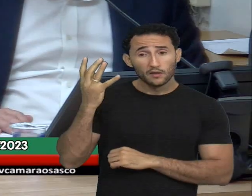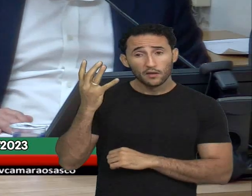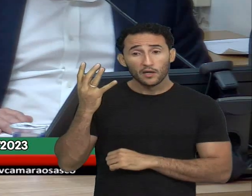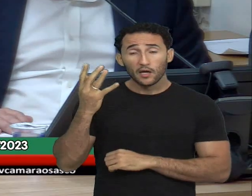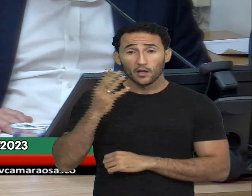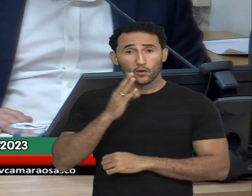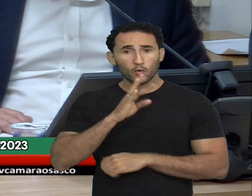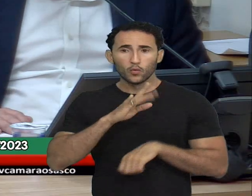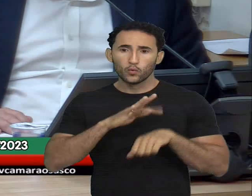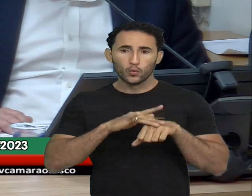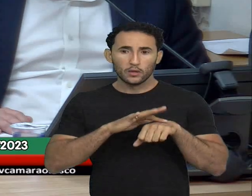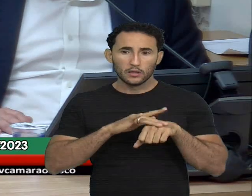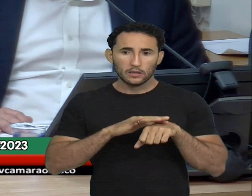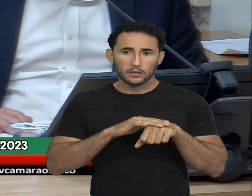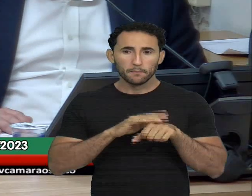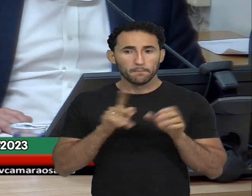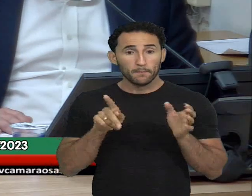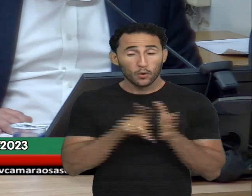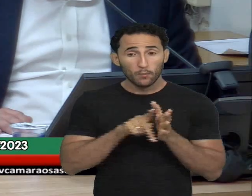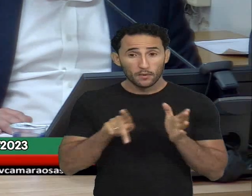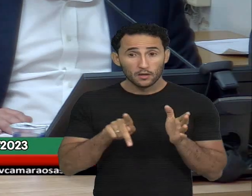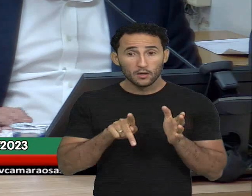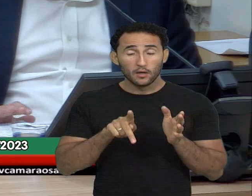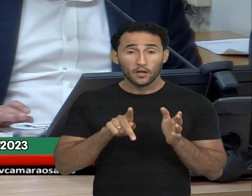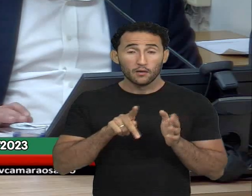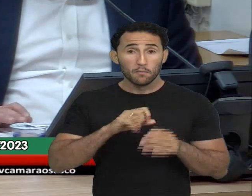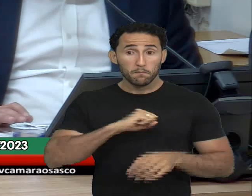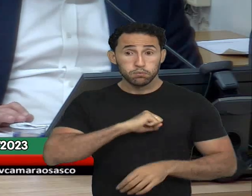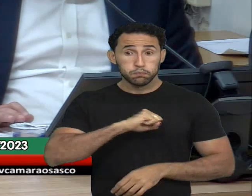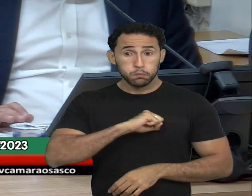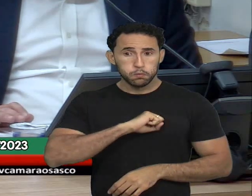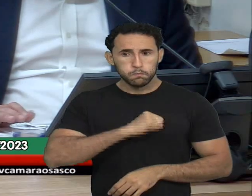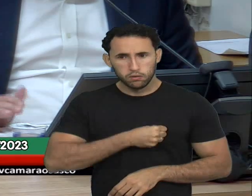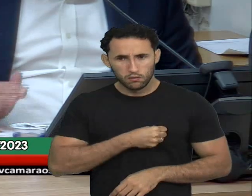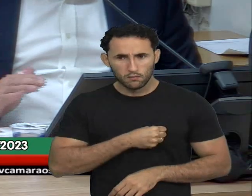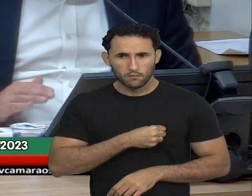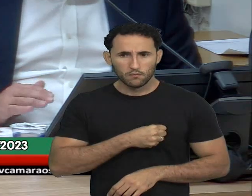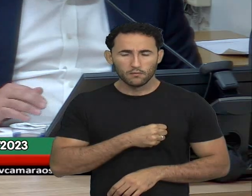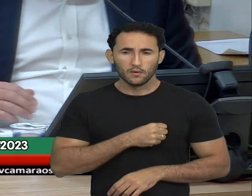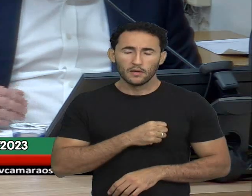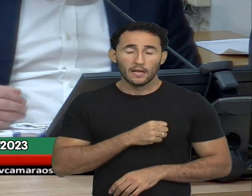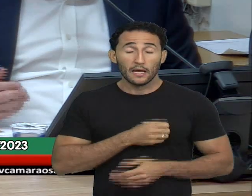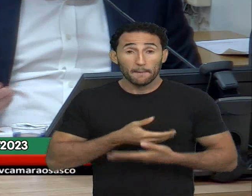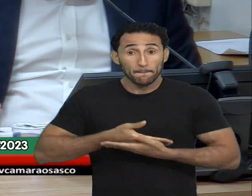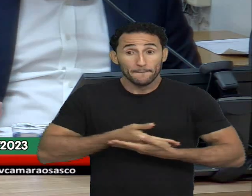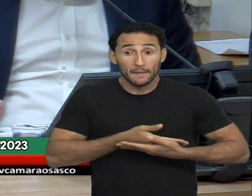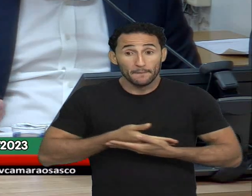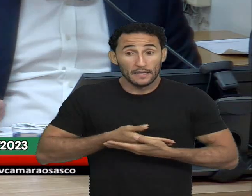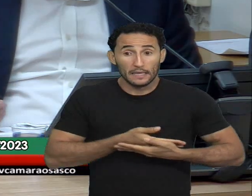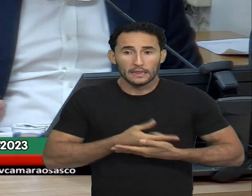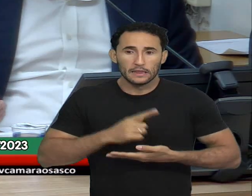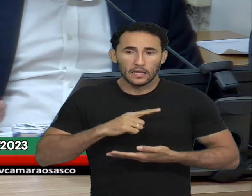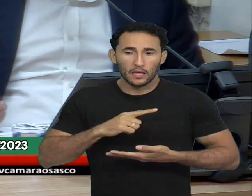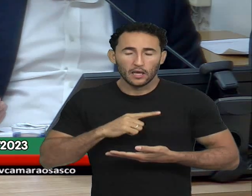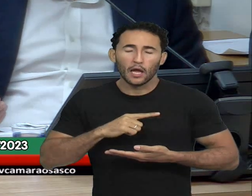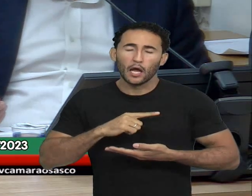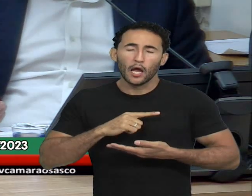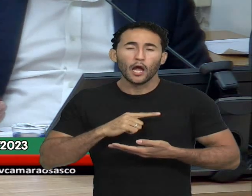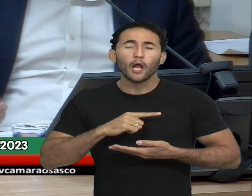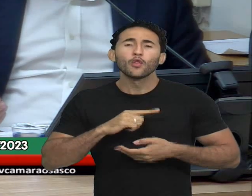do entupimento coronariano, né? A doença do infarto. No recém-nascido, a gente vai ter as doenças da má